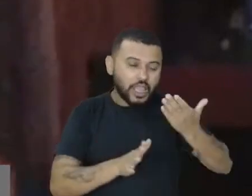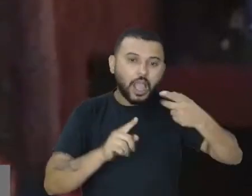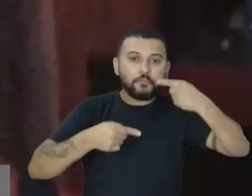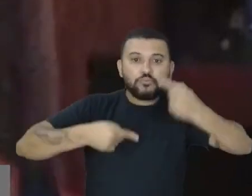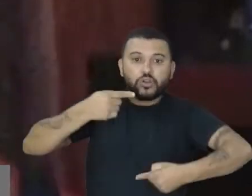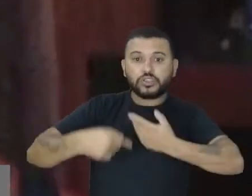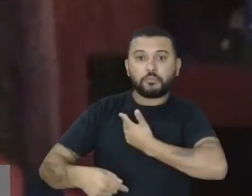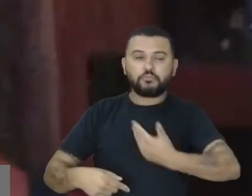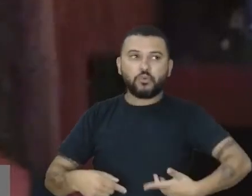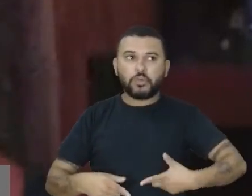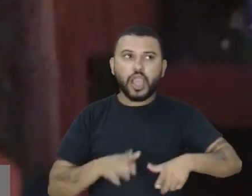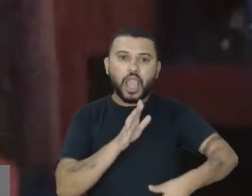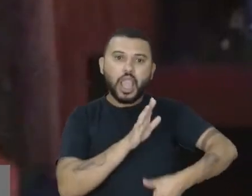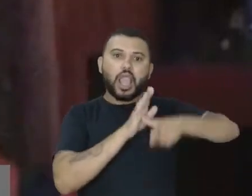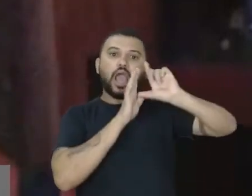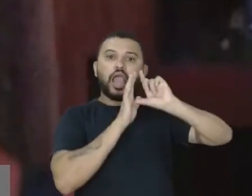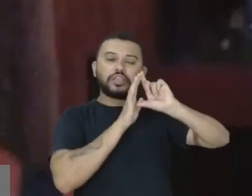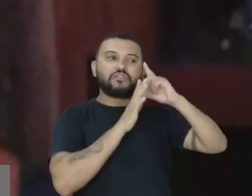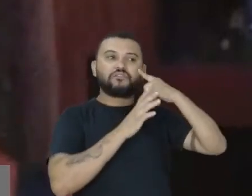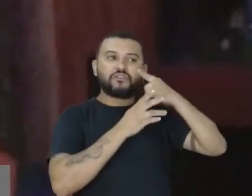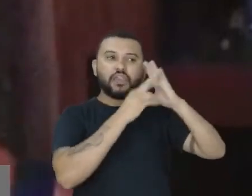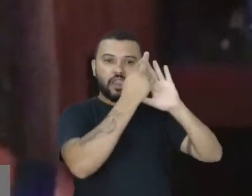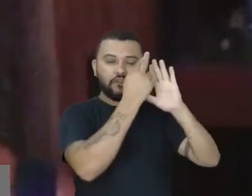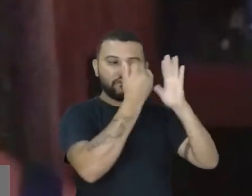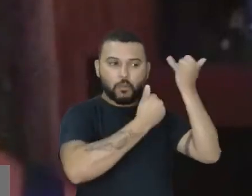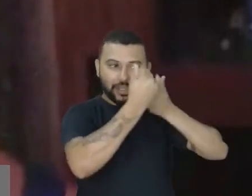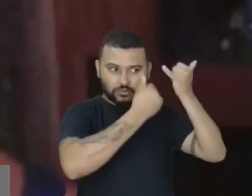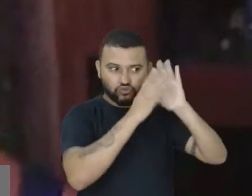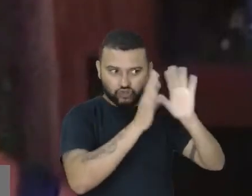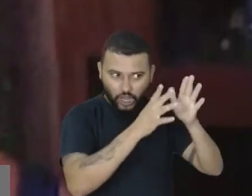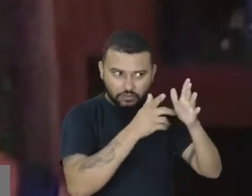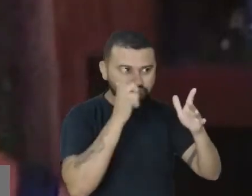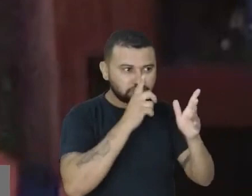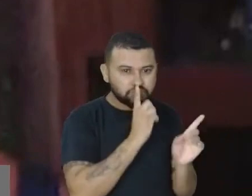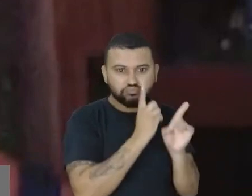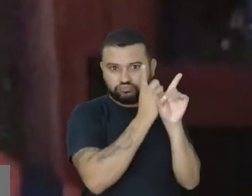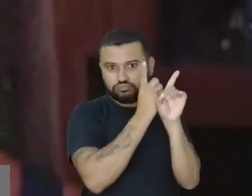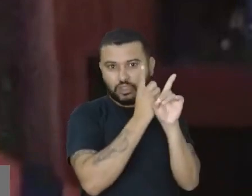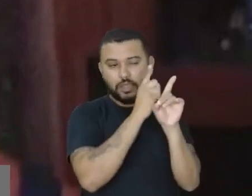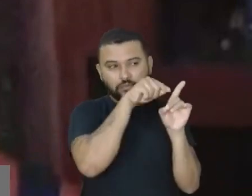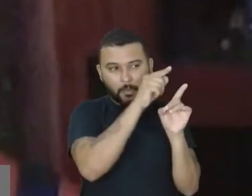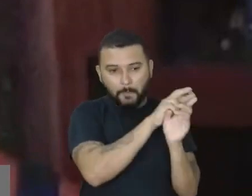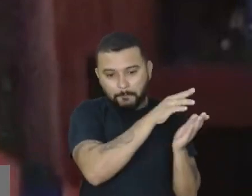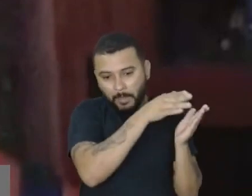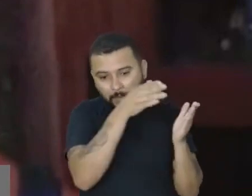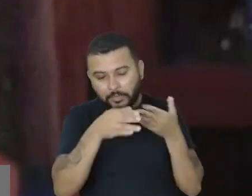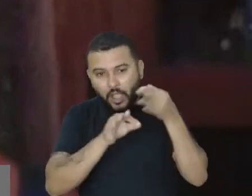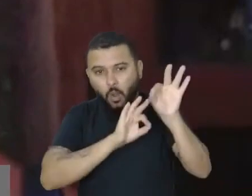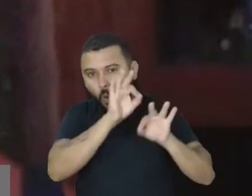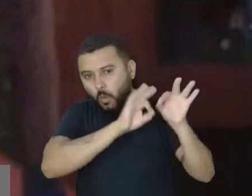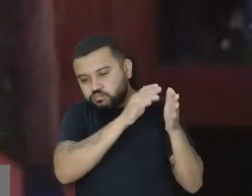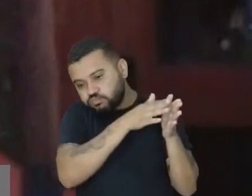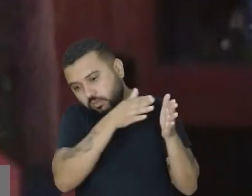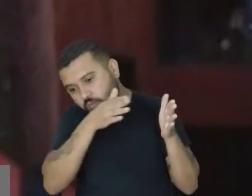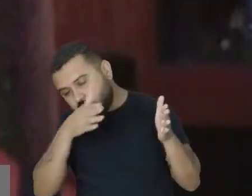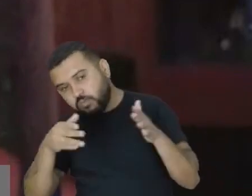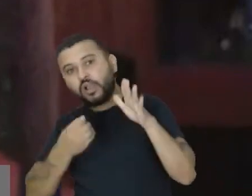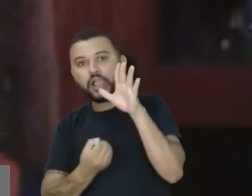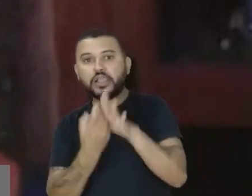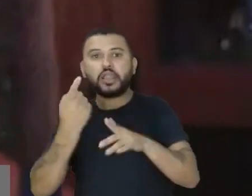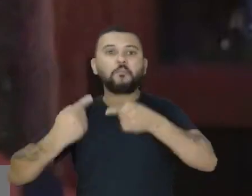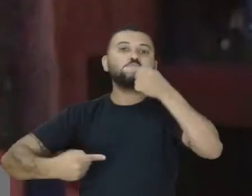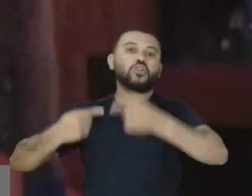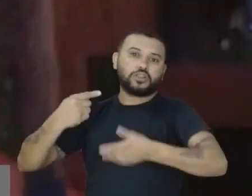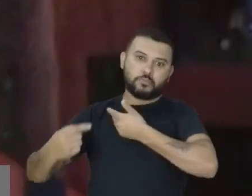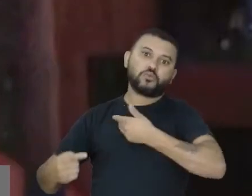de um diagnóstico, que já são os dados, você planeja a política, você implementa a política